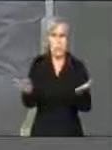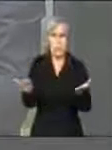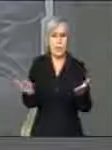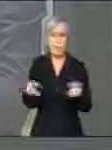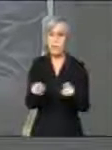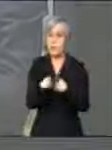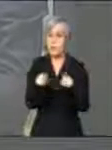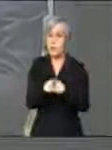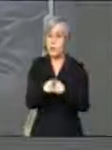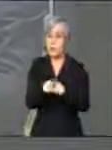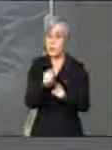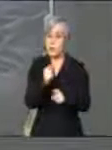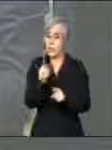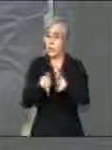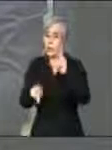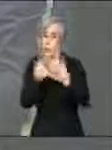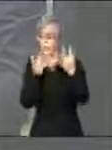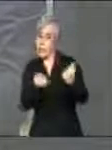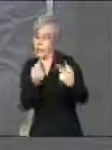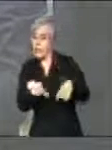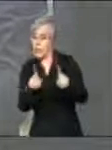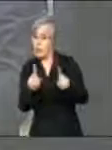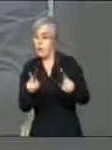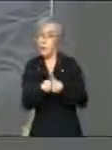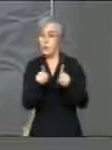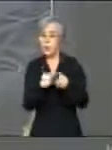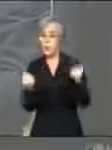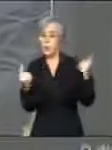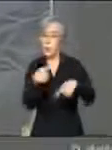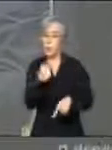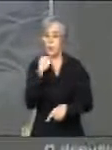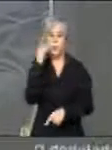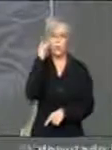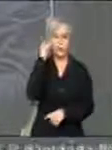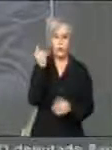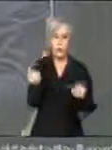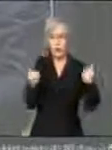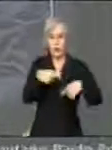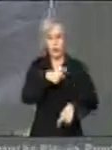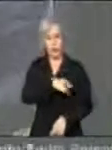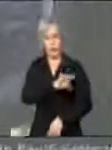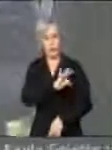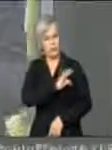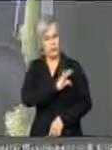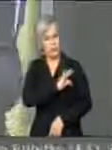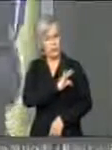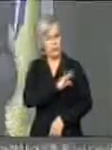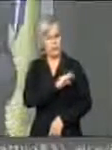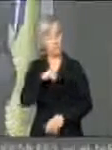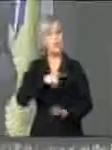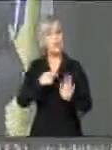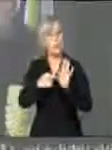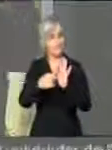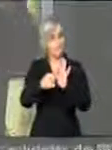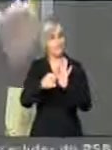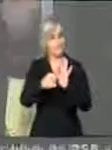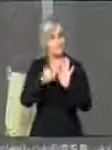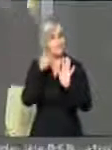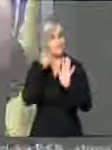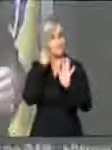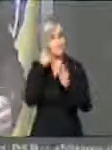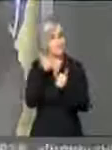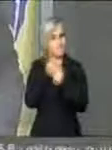de governo, os índices contra Dilma e o PT guardam uma sabedoria. A